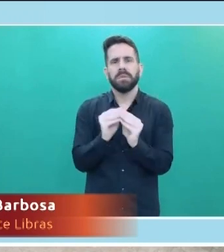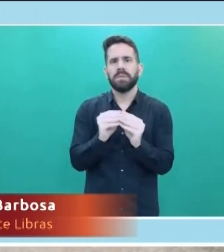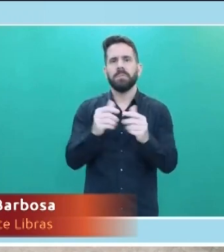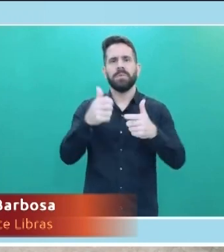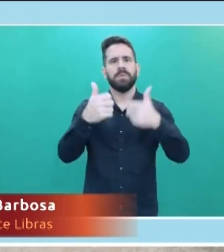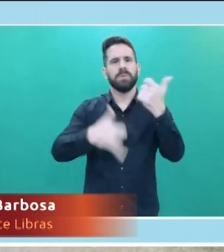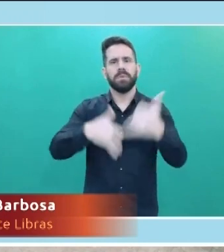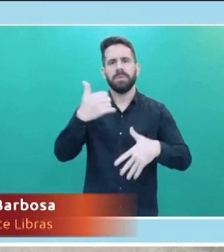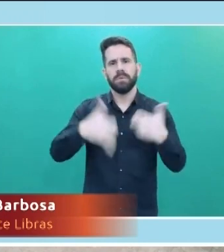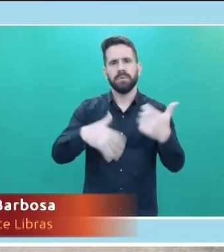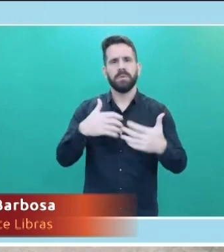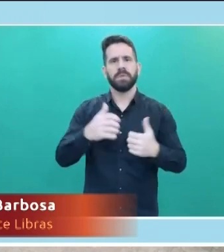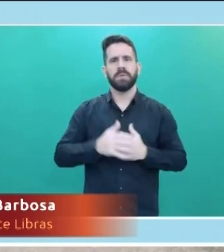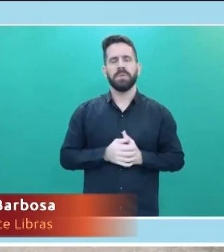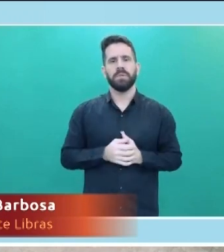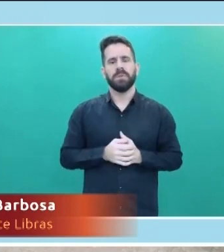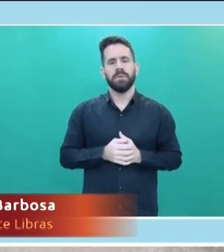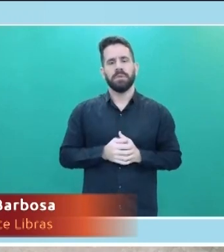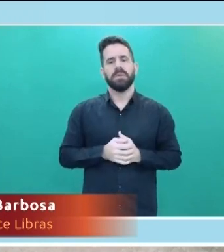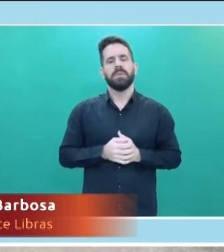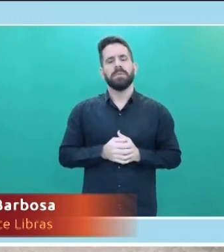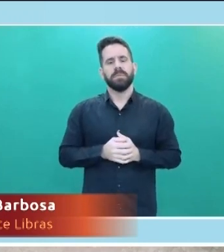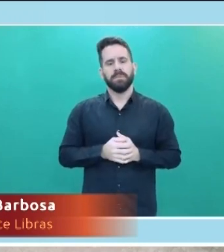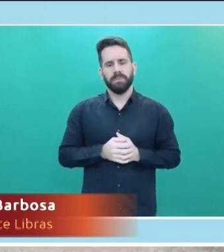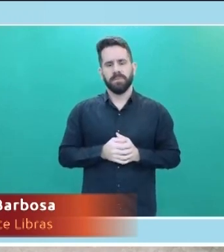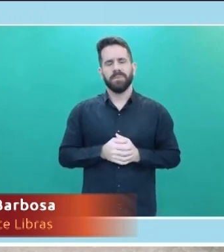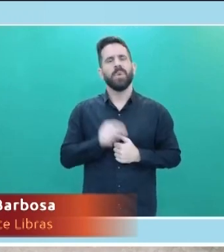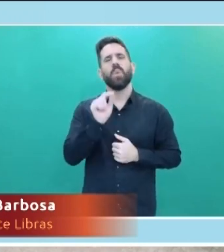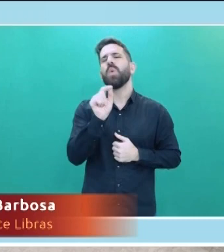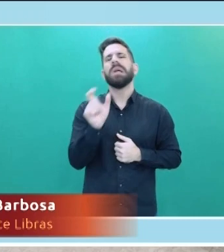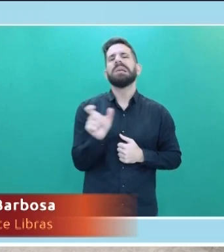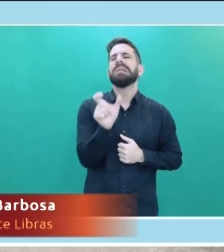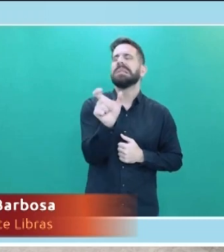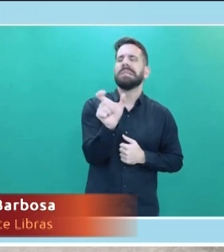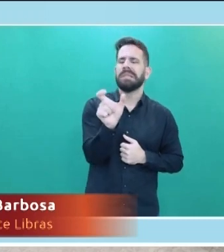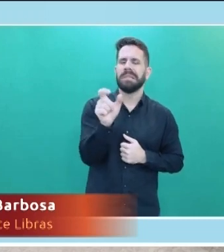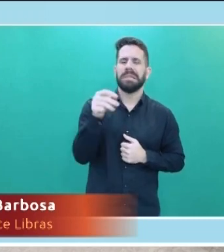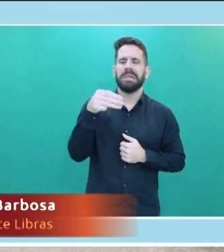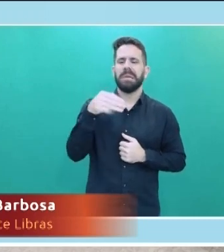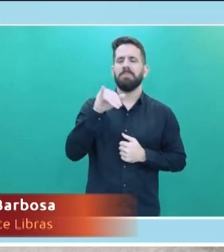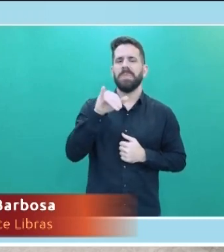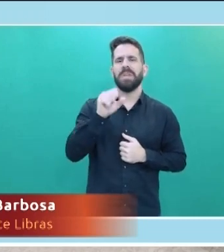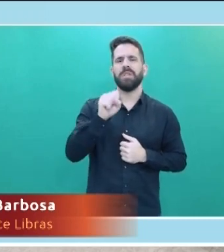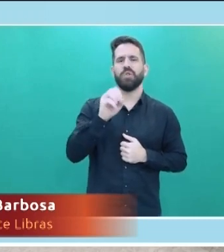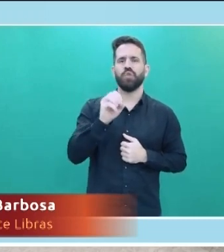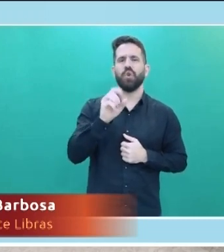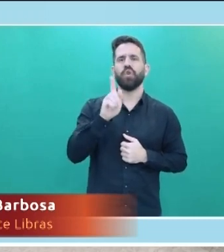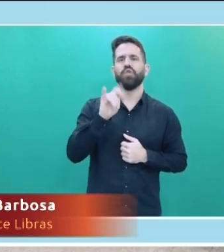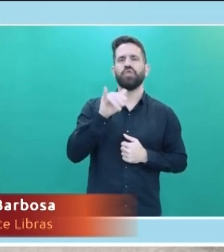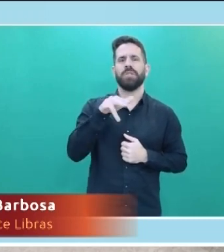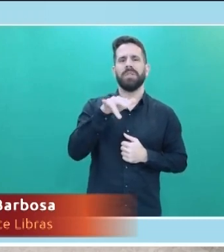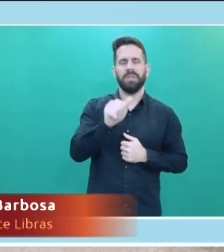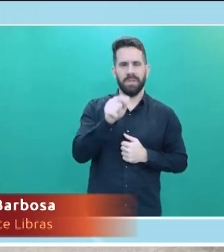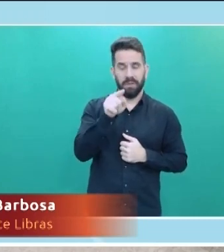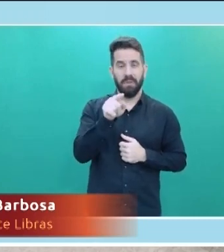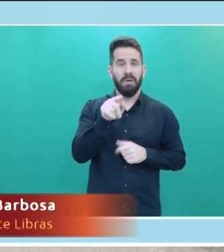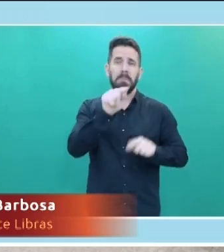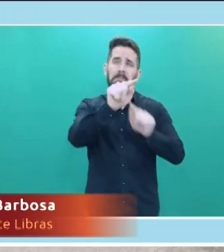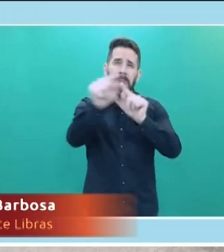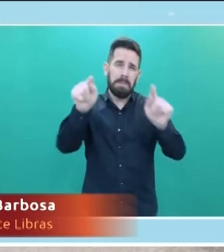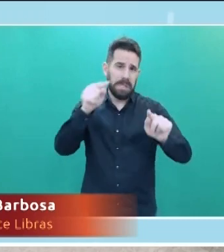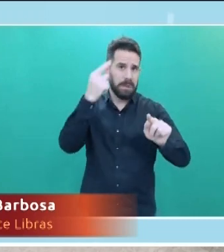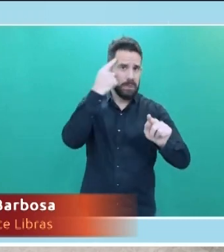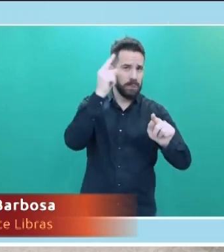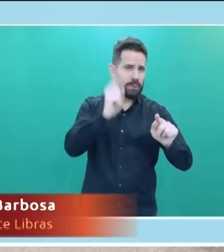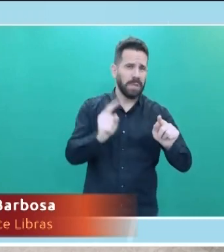nosso público sobre misoginia, uma palavra que eu acho que às vezes as pessoas não compreendem muito bem ainda, né? O que é